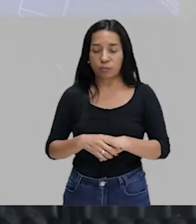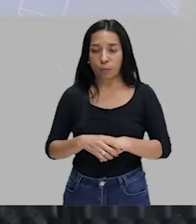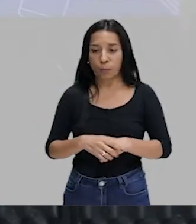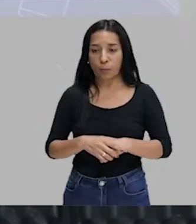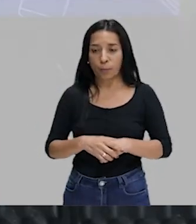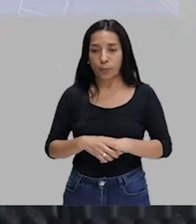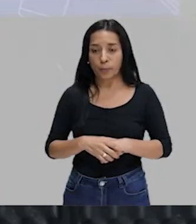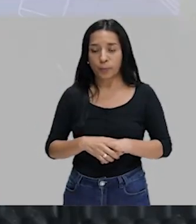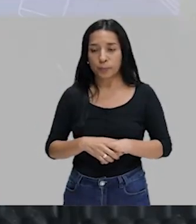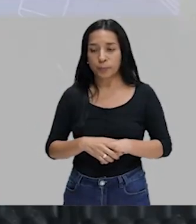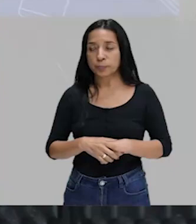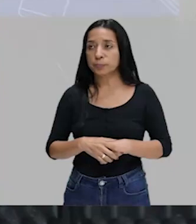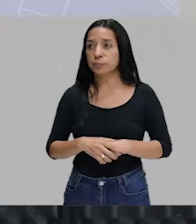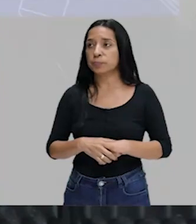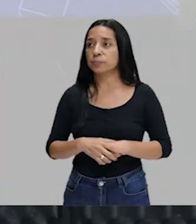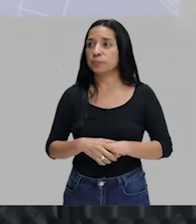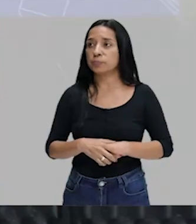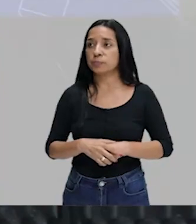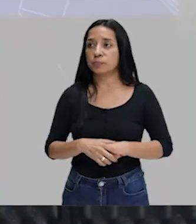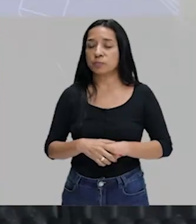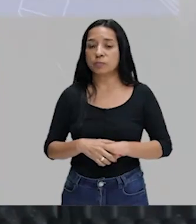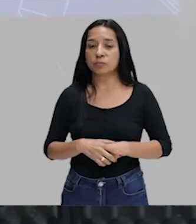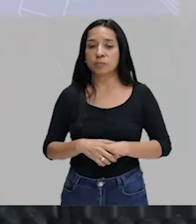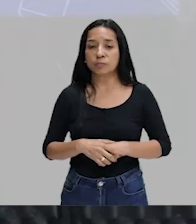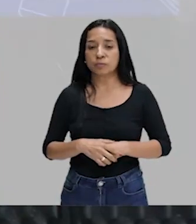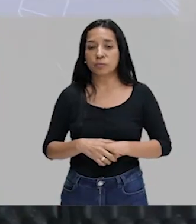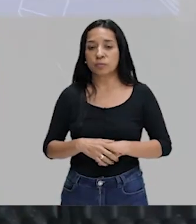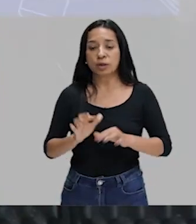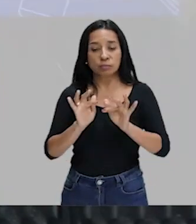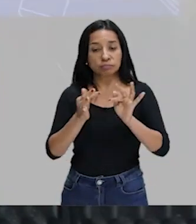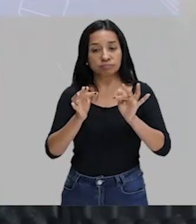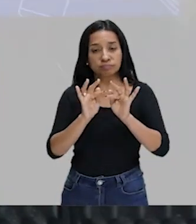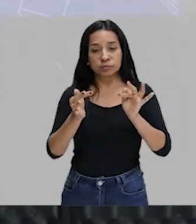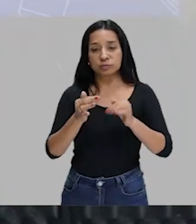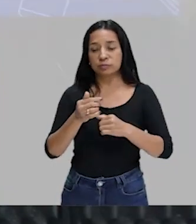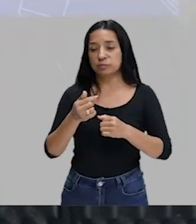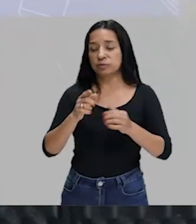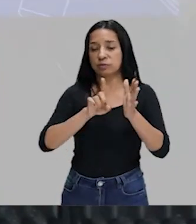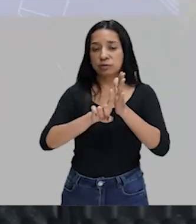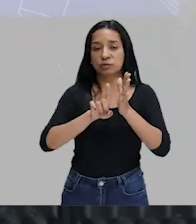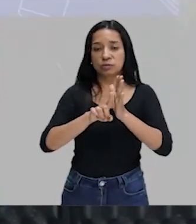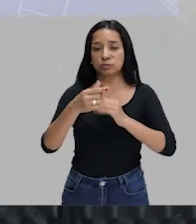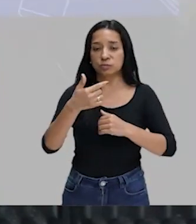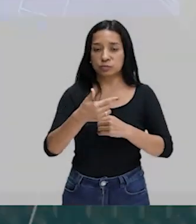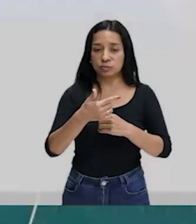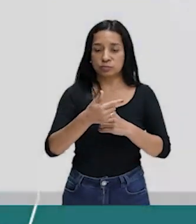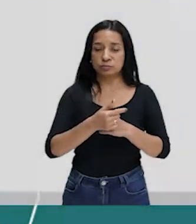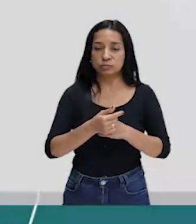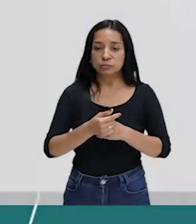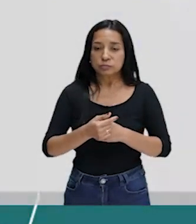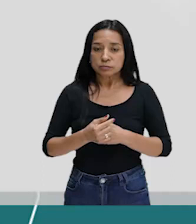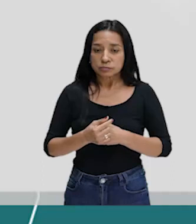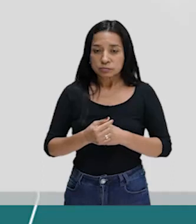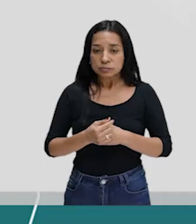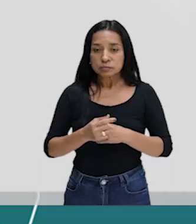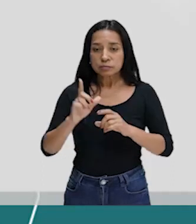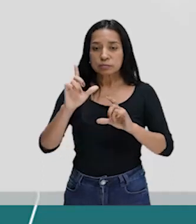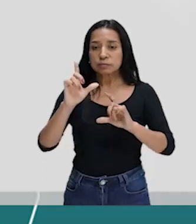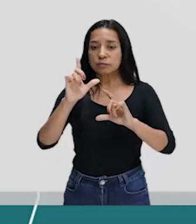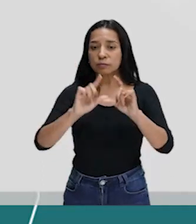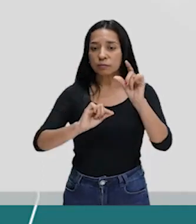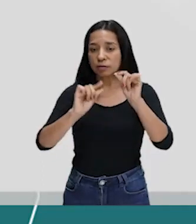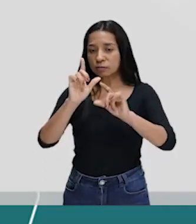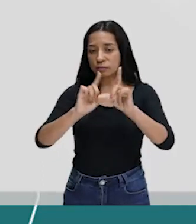aconteça. Ok? Bem simples, né? Vamos para a questão 2. Questão 2 é o seguinte. Quando